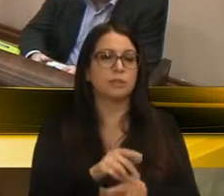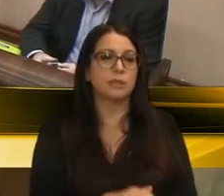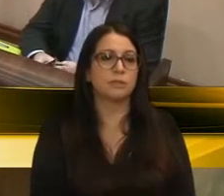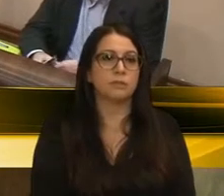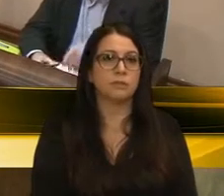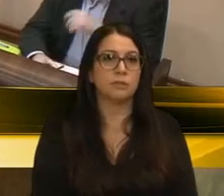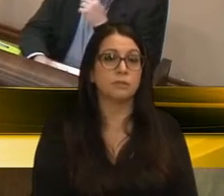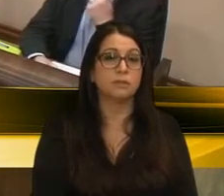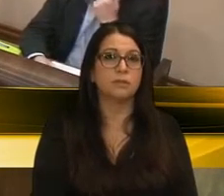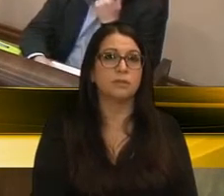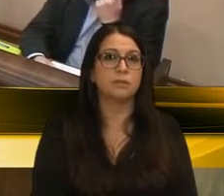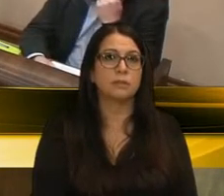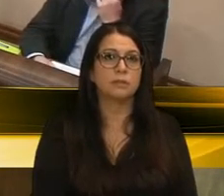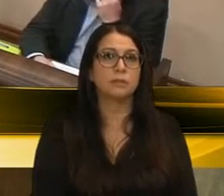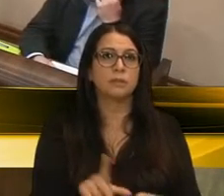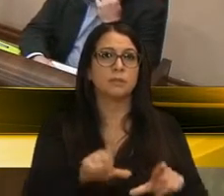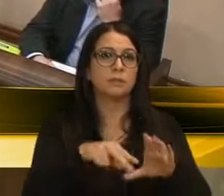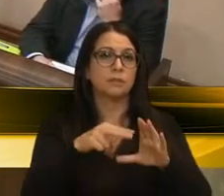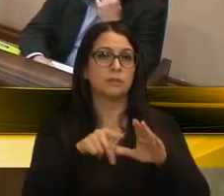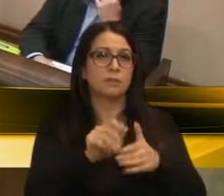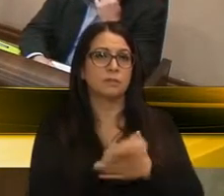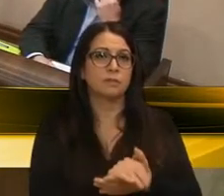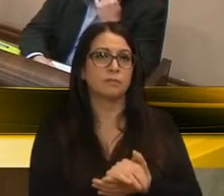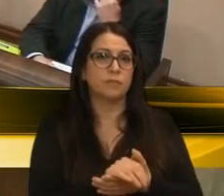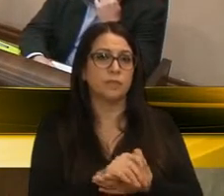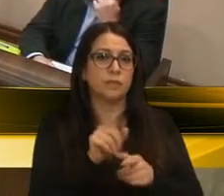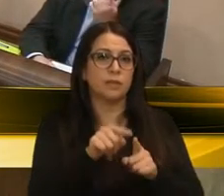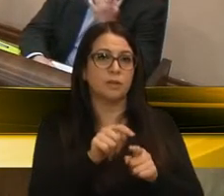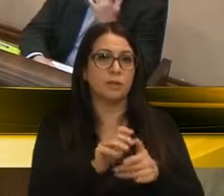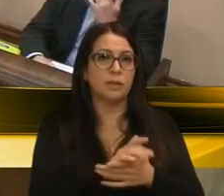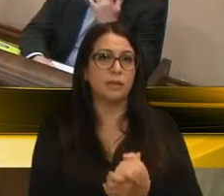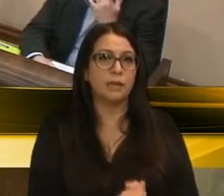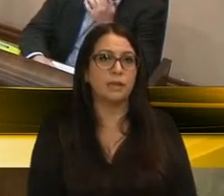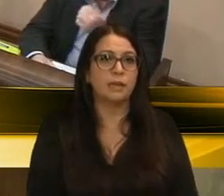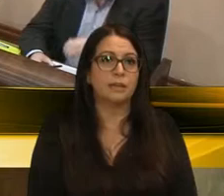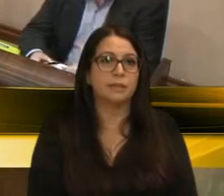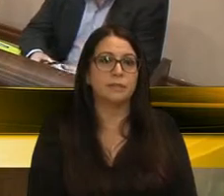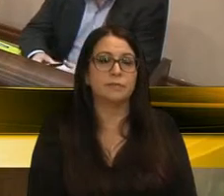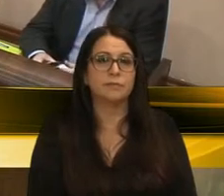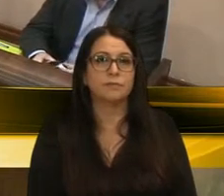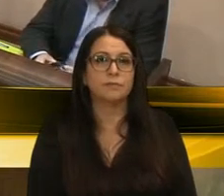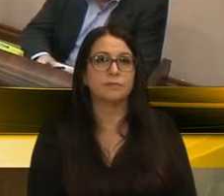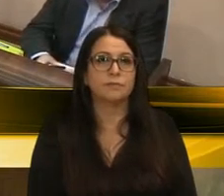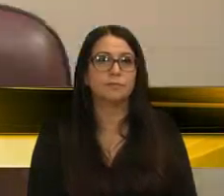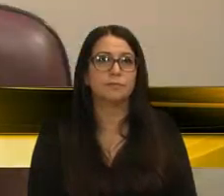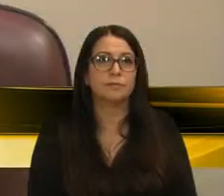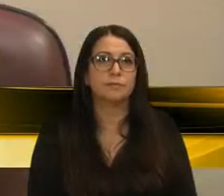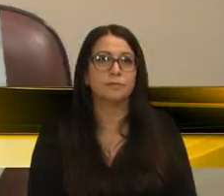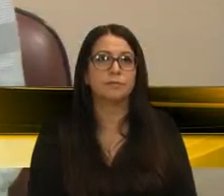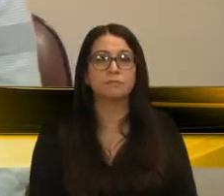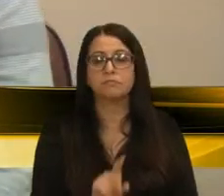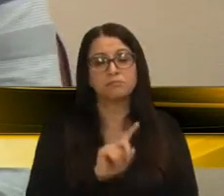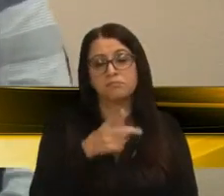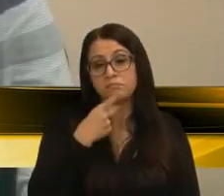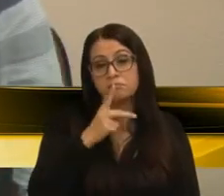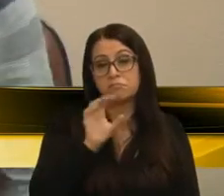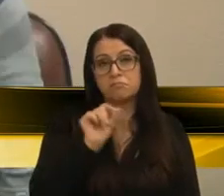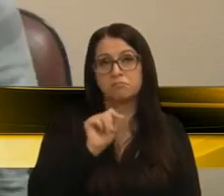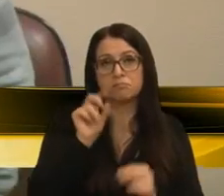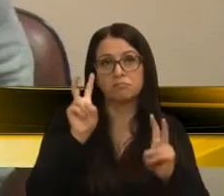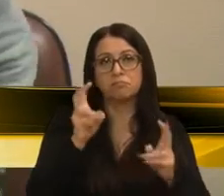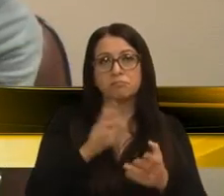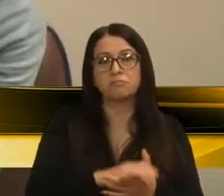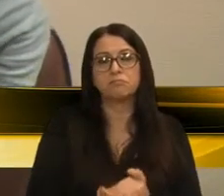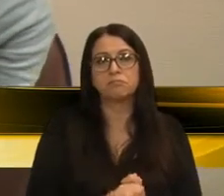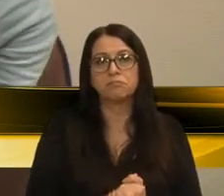Novos pares que nos assistem pela TV Câmara, canal 16, a todos os presentes aqui no nosso plenário. Eu nem ia me manifestar sobre esse assunto,